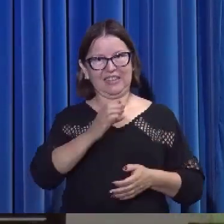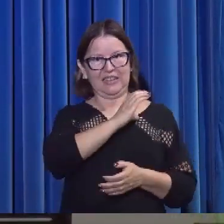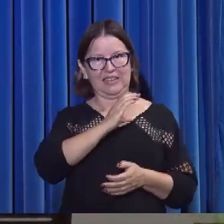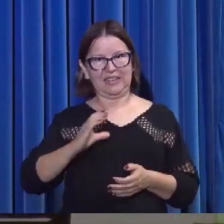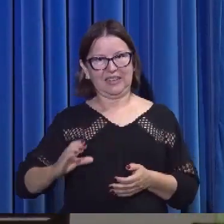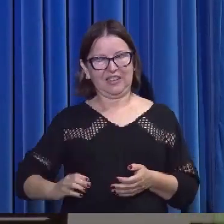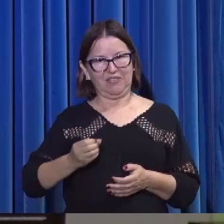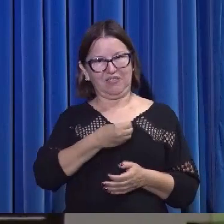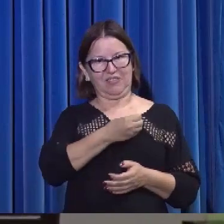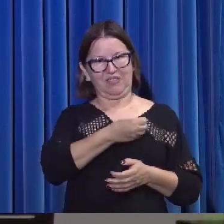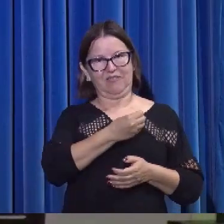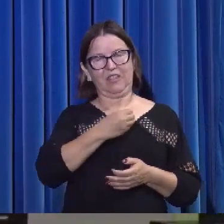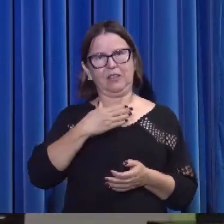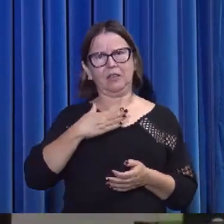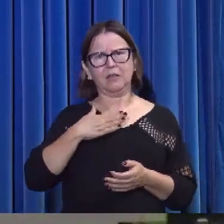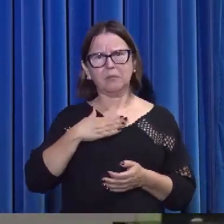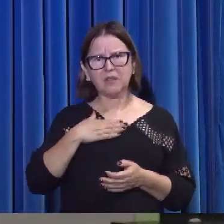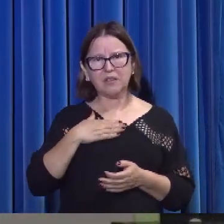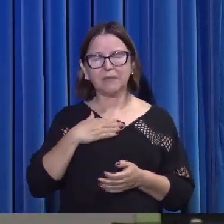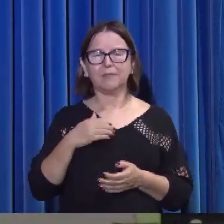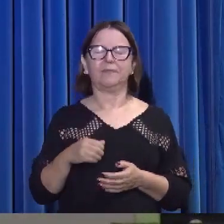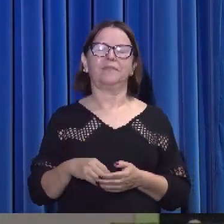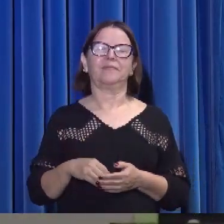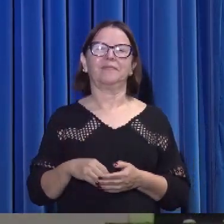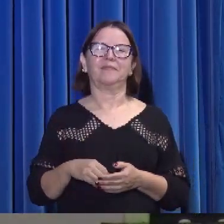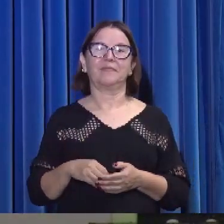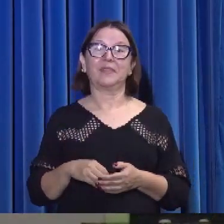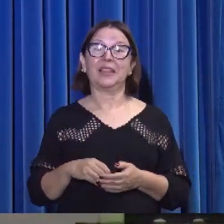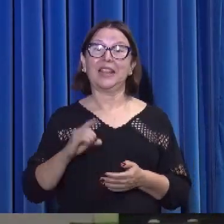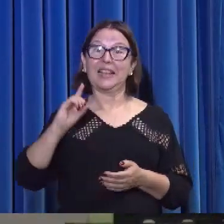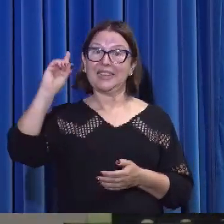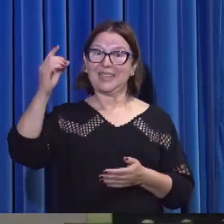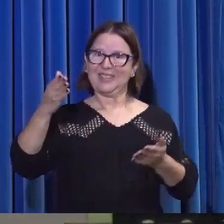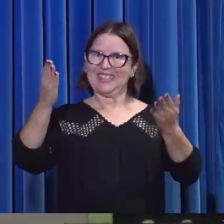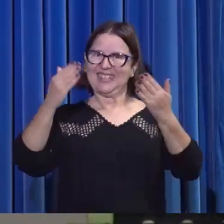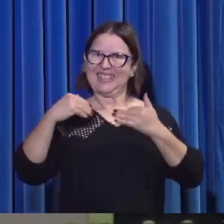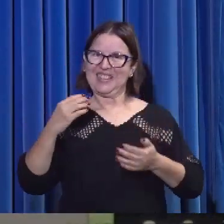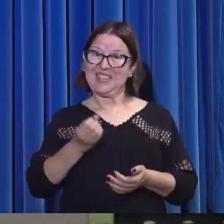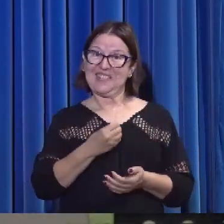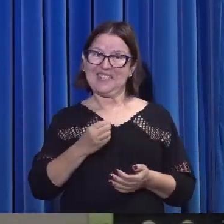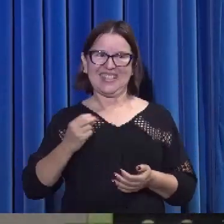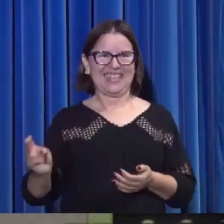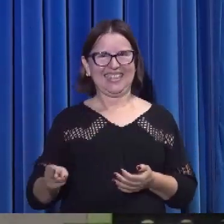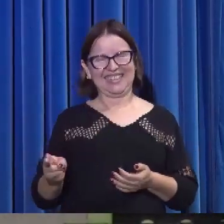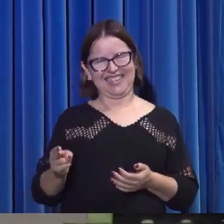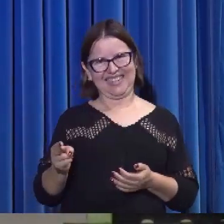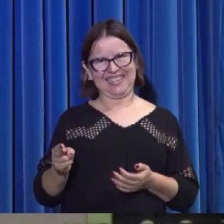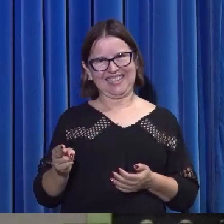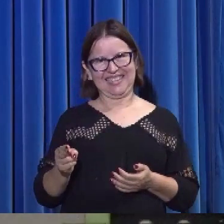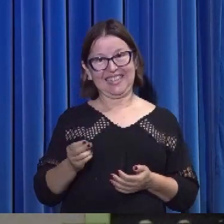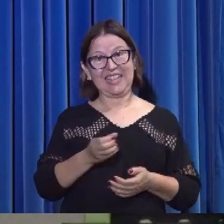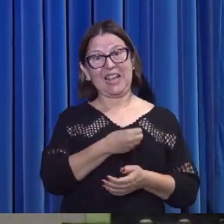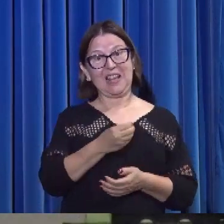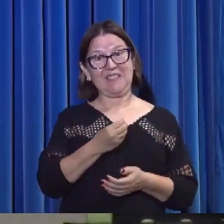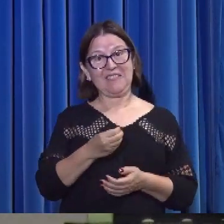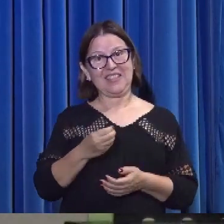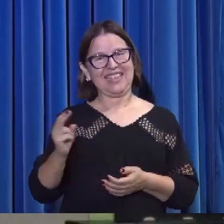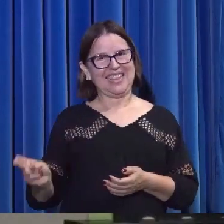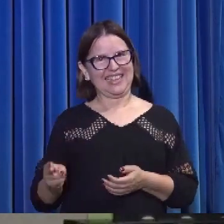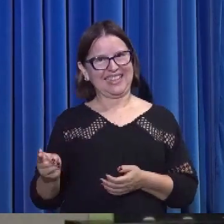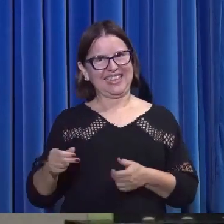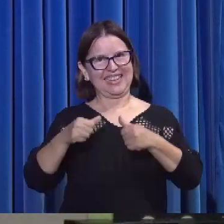lembra daquilo que João diz? Deus nos deu a vida eterna, e a vida eterna está em seu